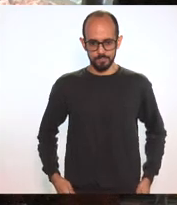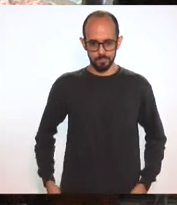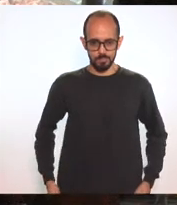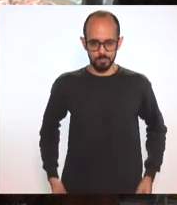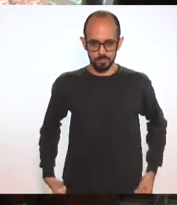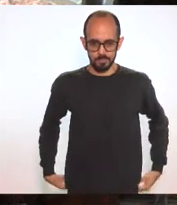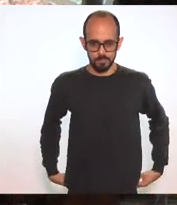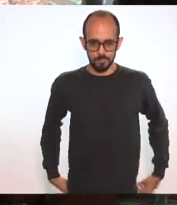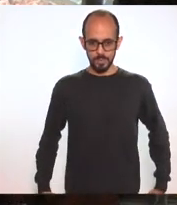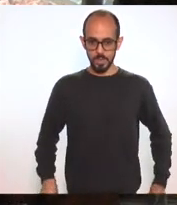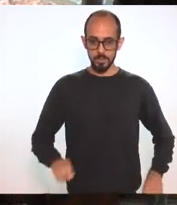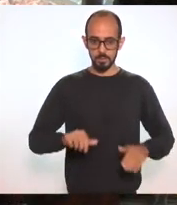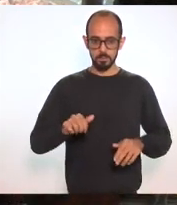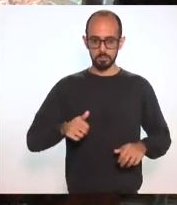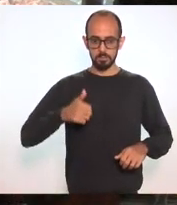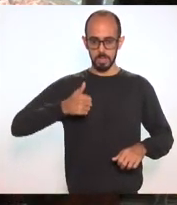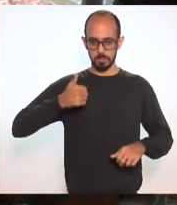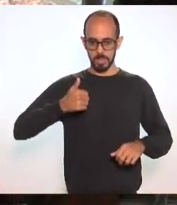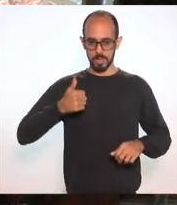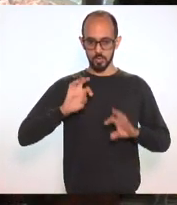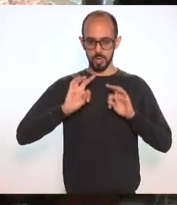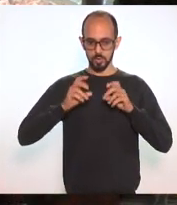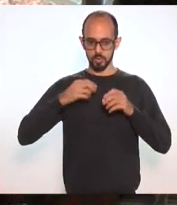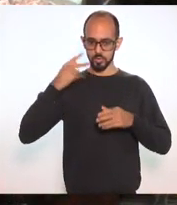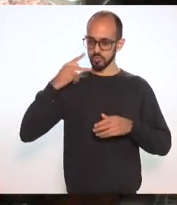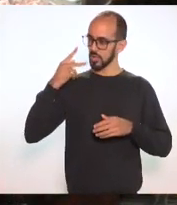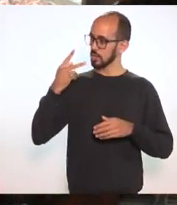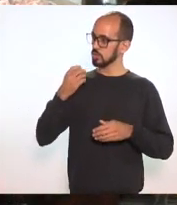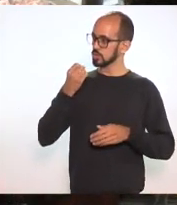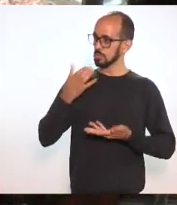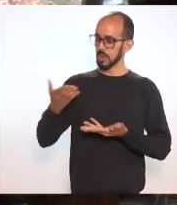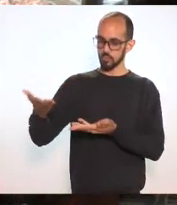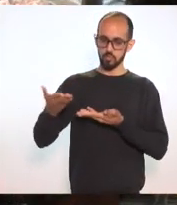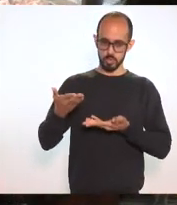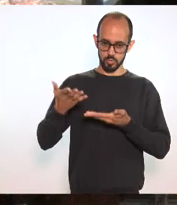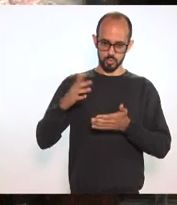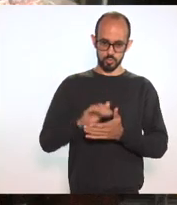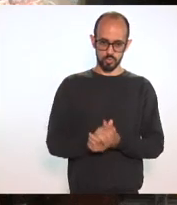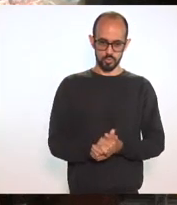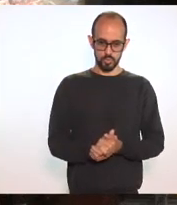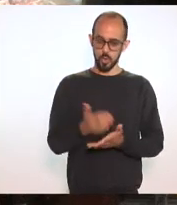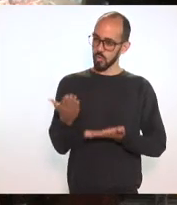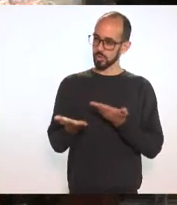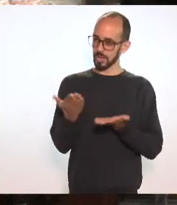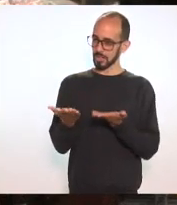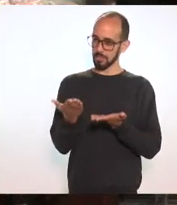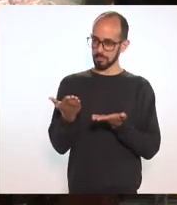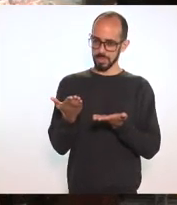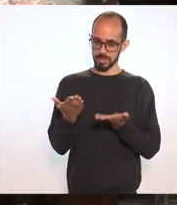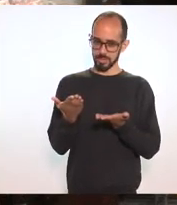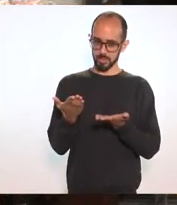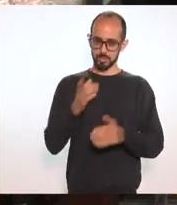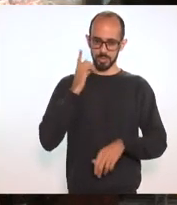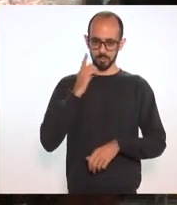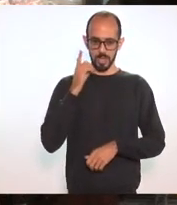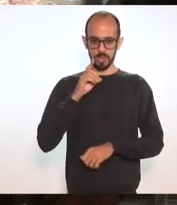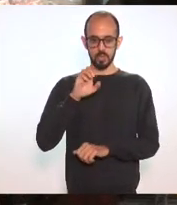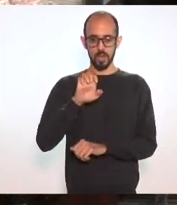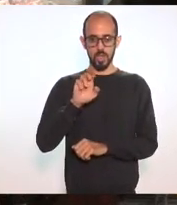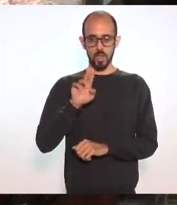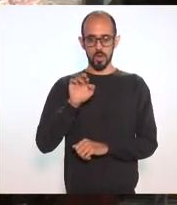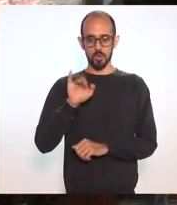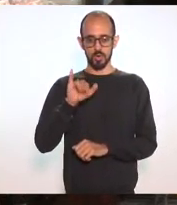Primeiro, dizer aos vereadores, sejam todos bem-vindos. Dizer que o tratamento que Vossa Excelência, a deputada Eurico, recebeu no dia